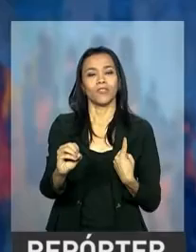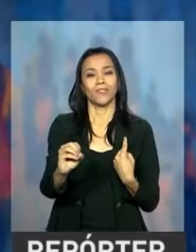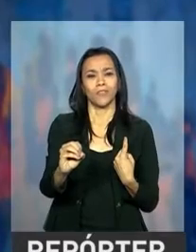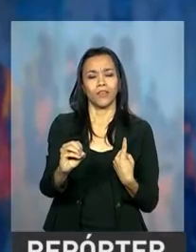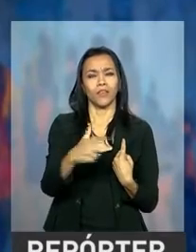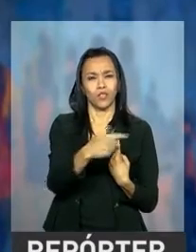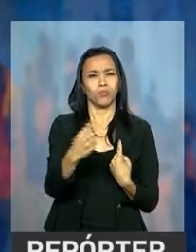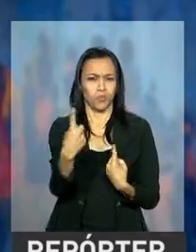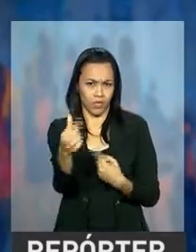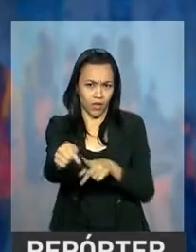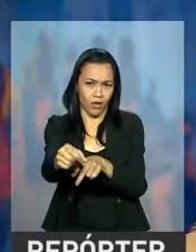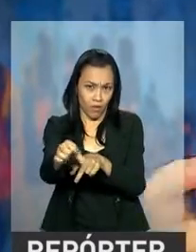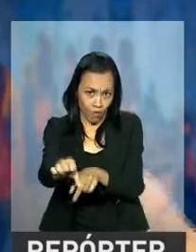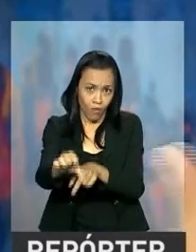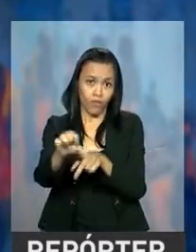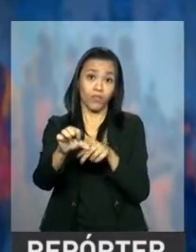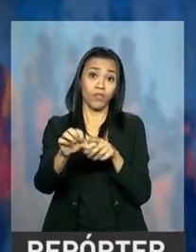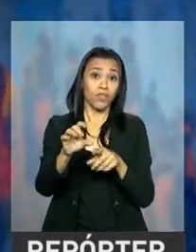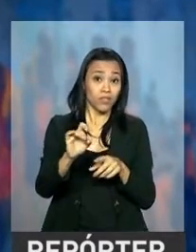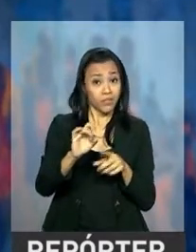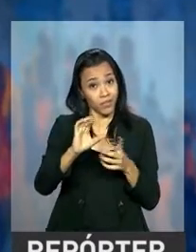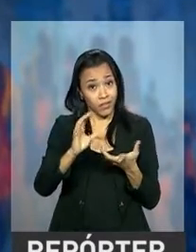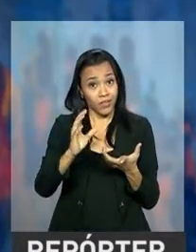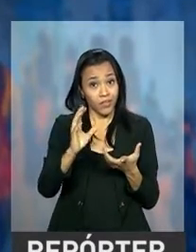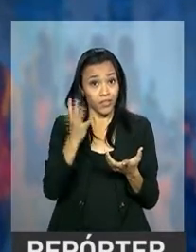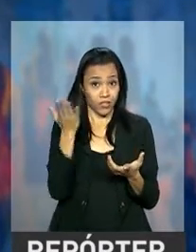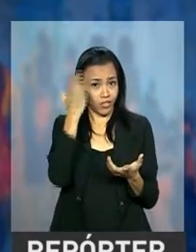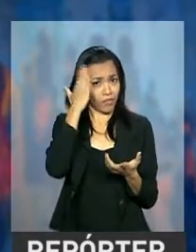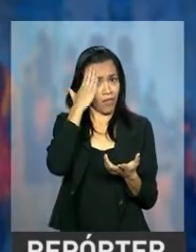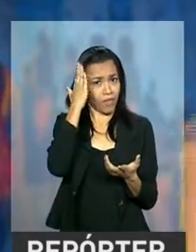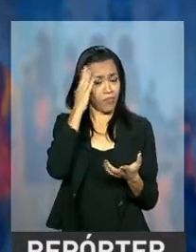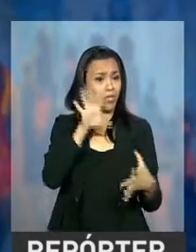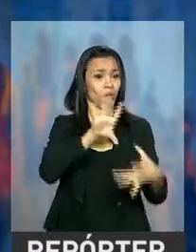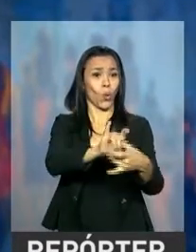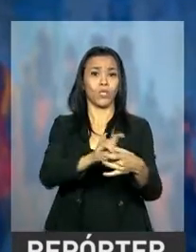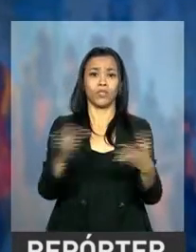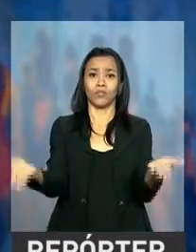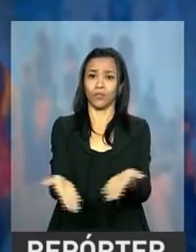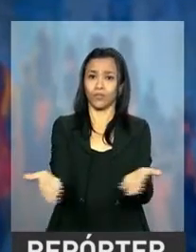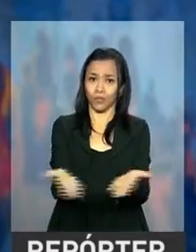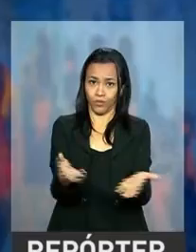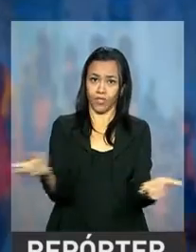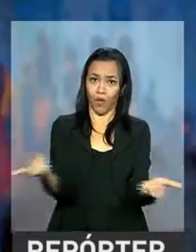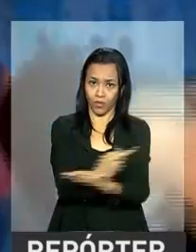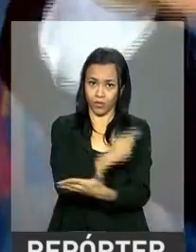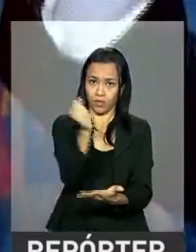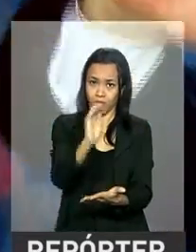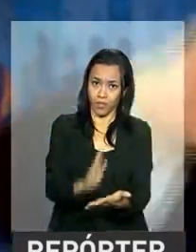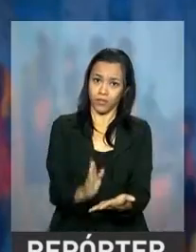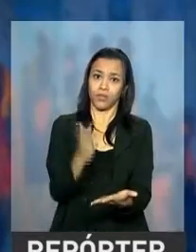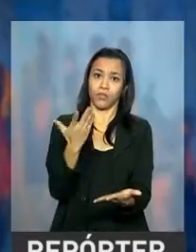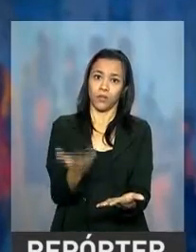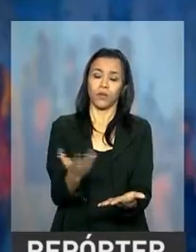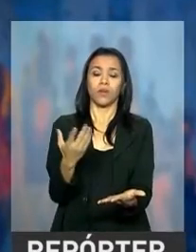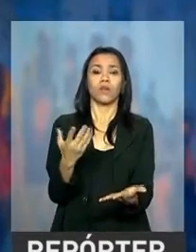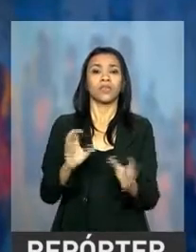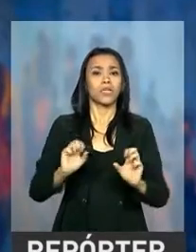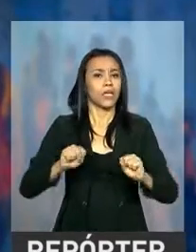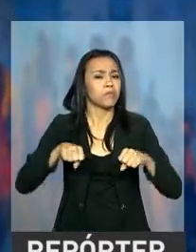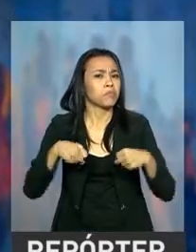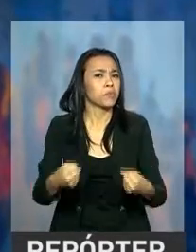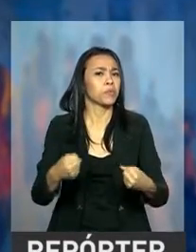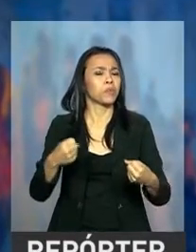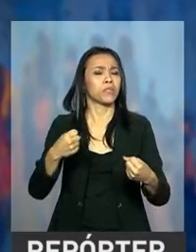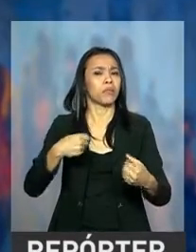2019 as circunstâncias que hoje conhecemos nós não estamos aqui considerando o quanto da retomada do desenvolvimento